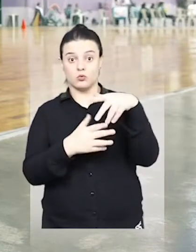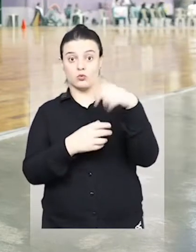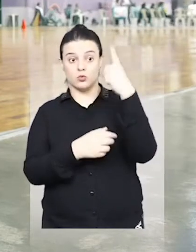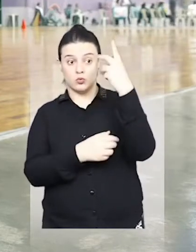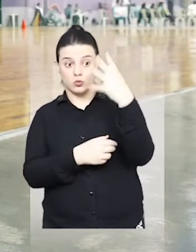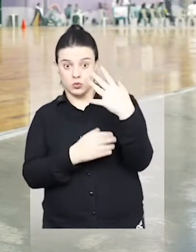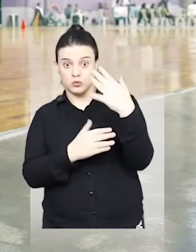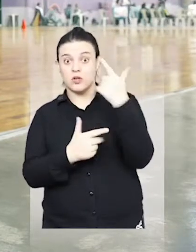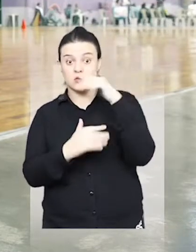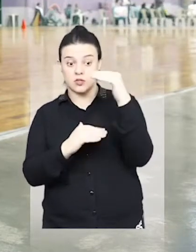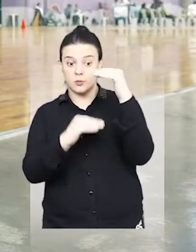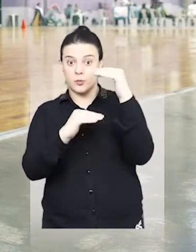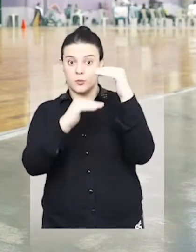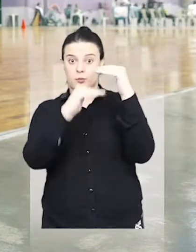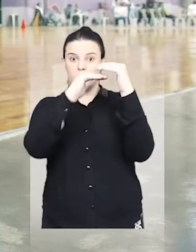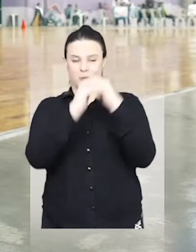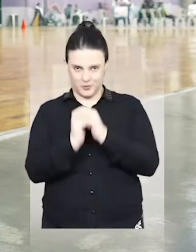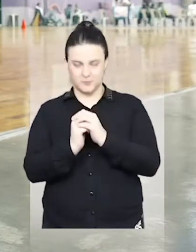mundial.